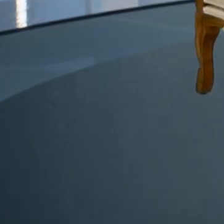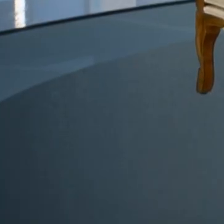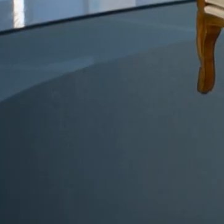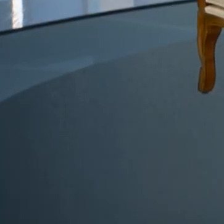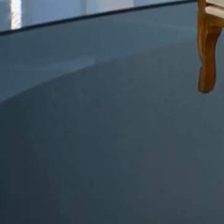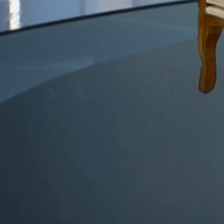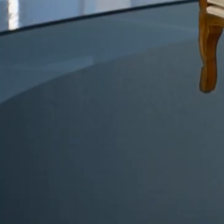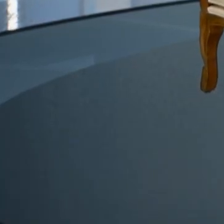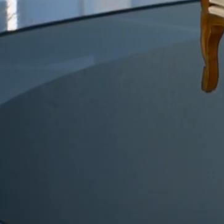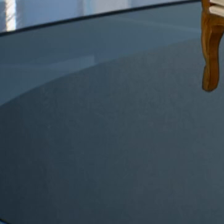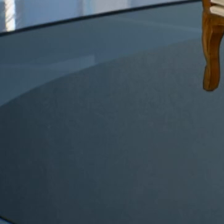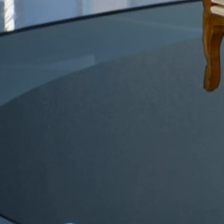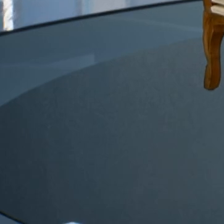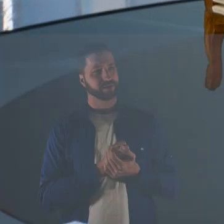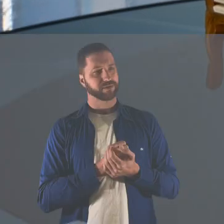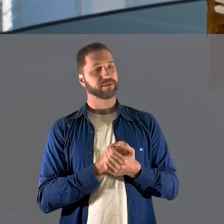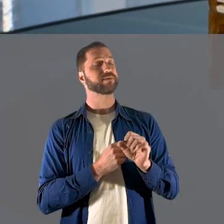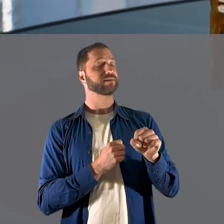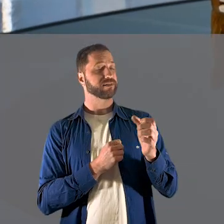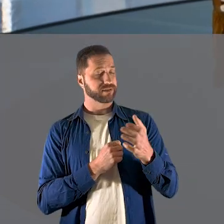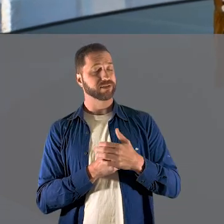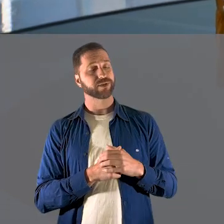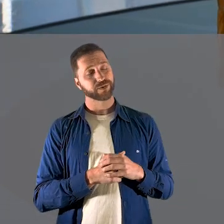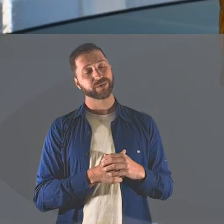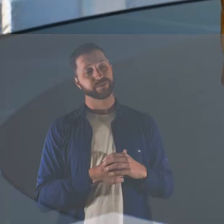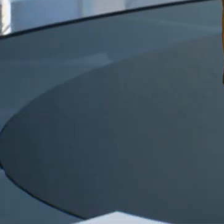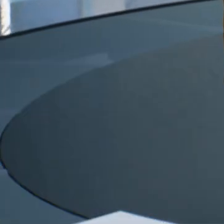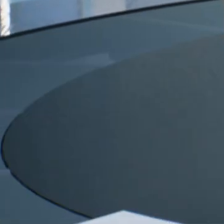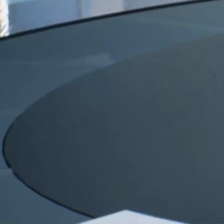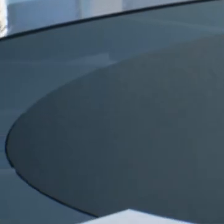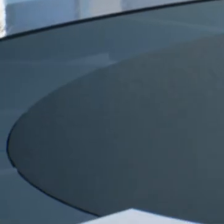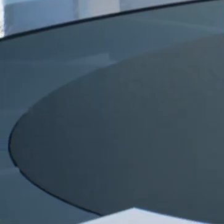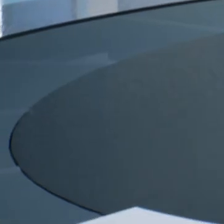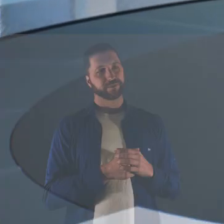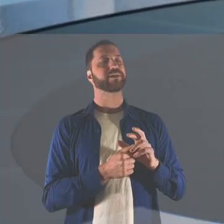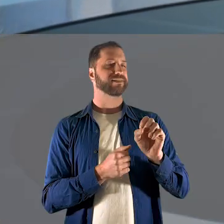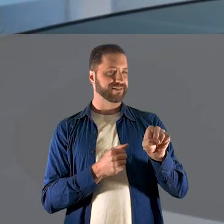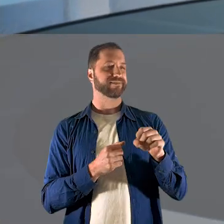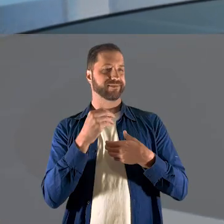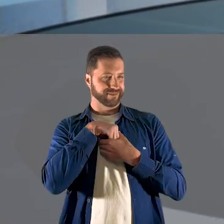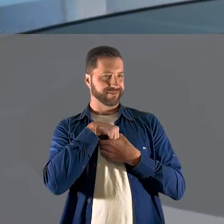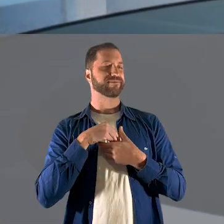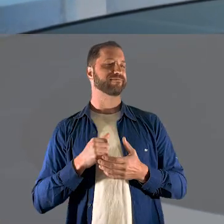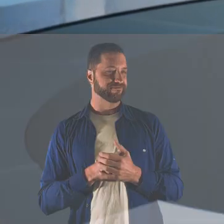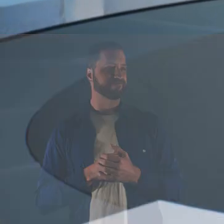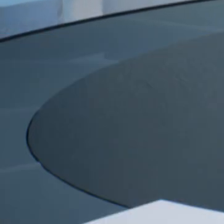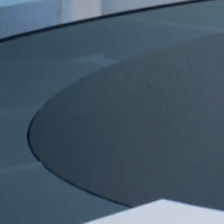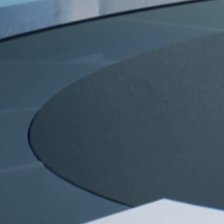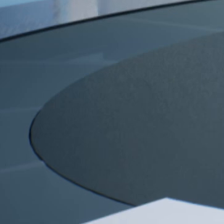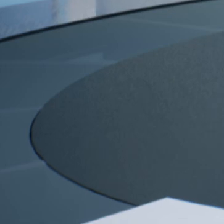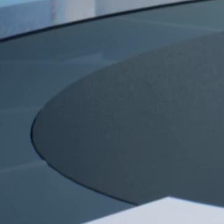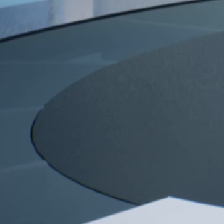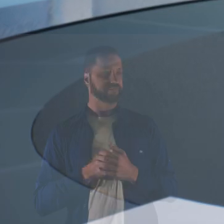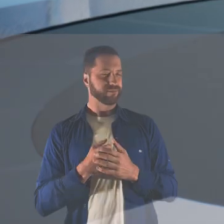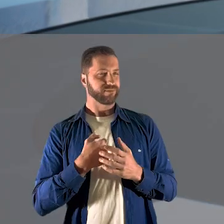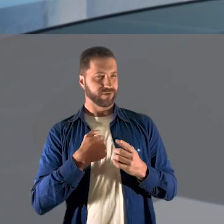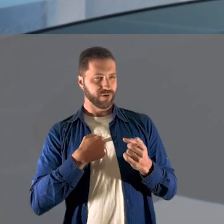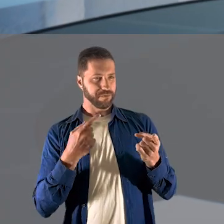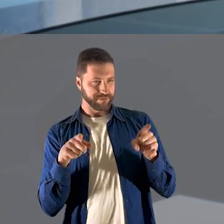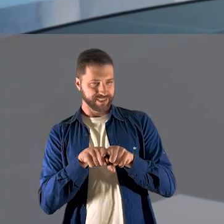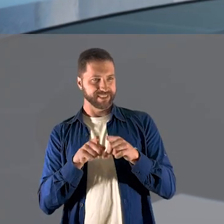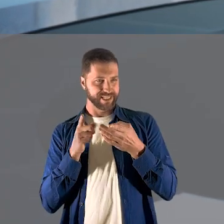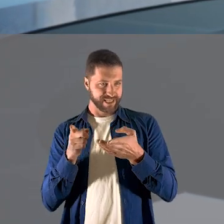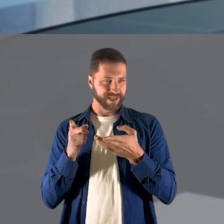De repente impactando na autoestima porque às vezes não é só a parte de fora não de bem É a parte de dentro